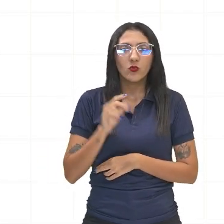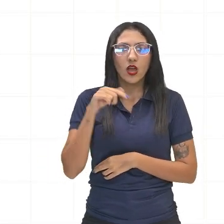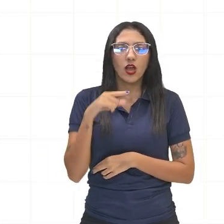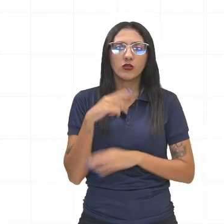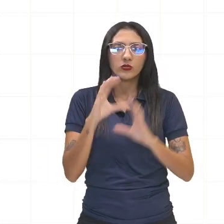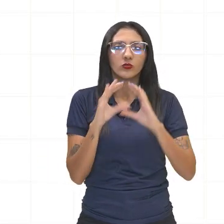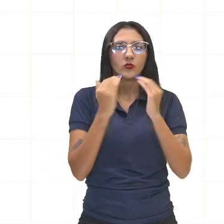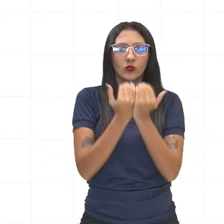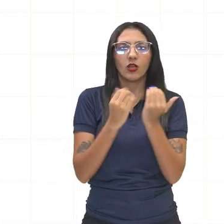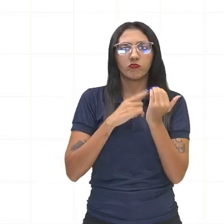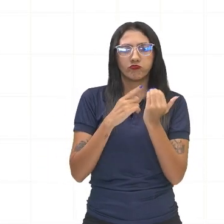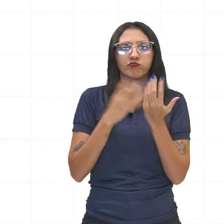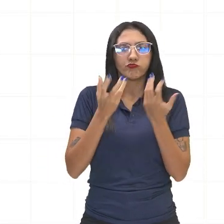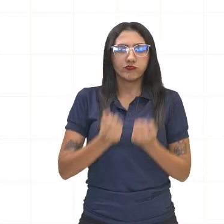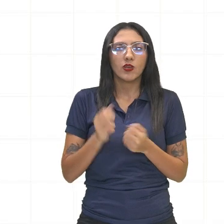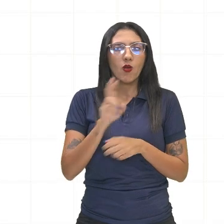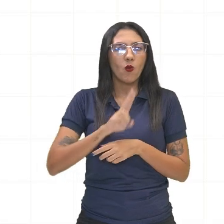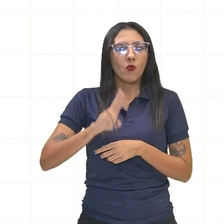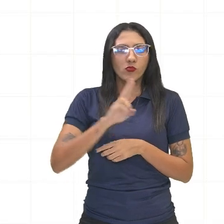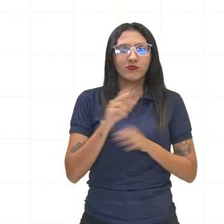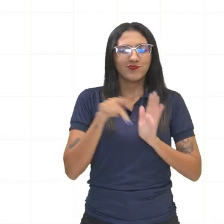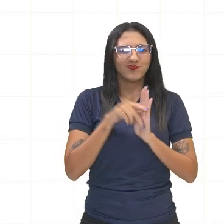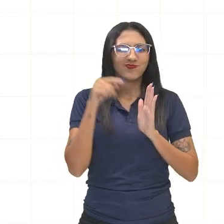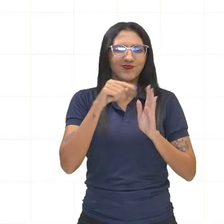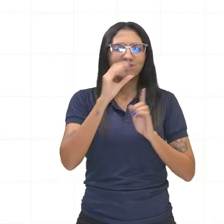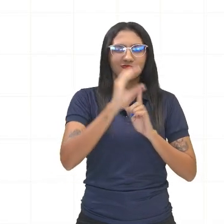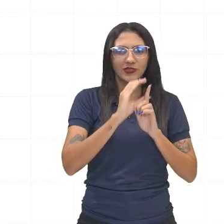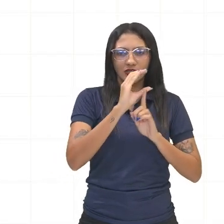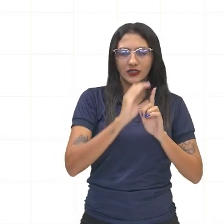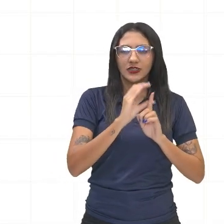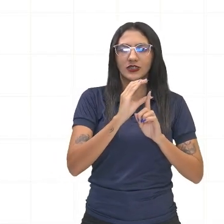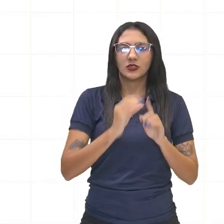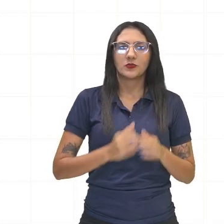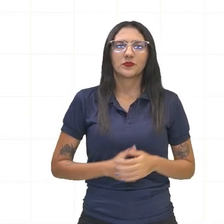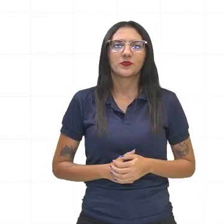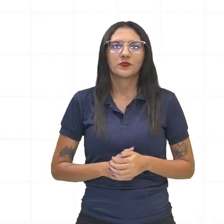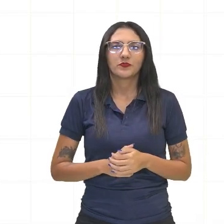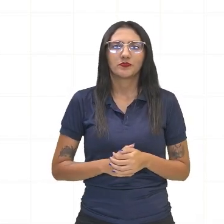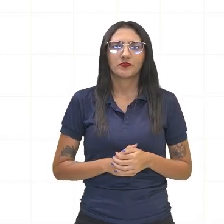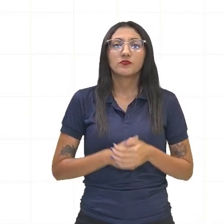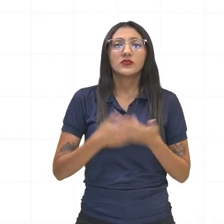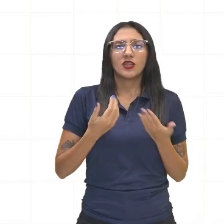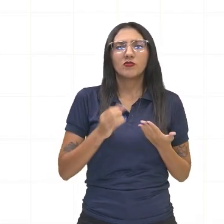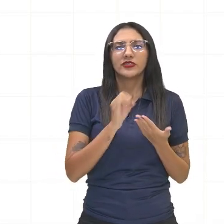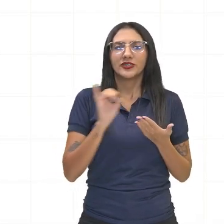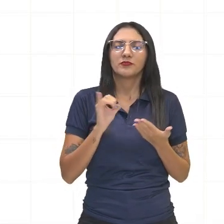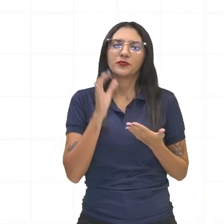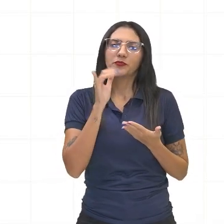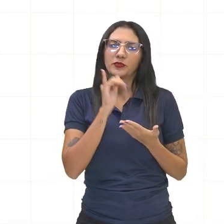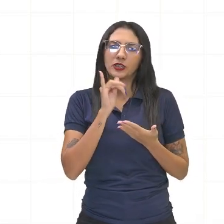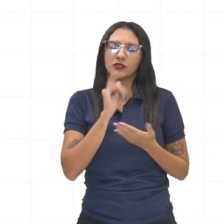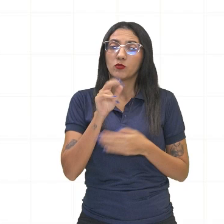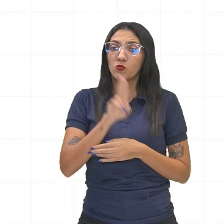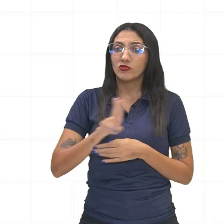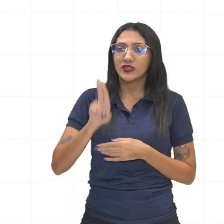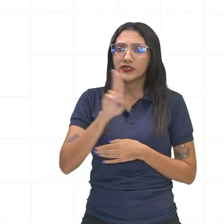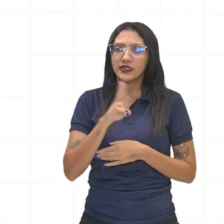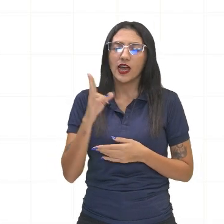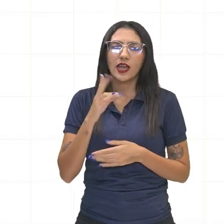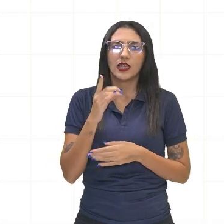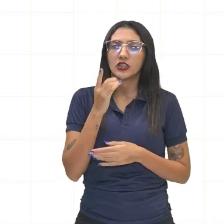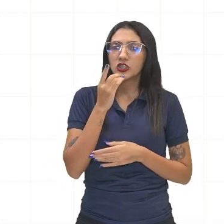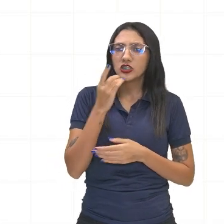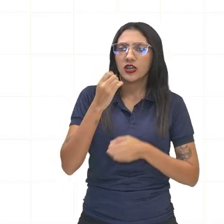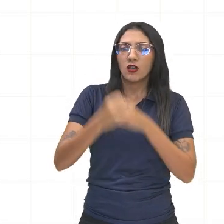que adotaram então aí o calendário cristão, tá? Ao escrever então datas de fatos ocorridos depois do nascimento de